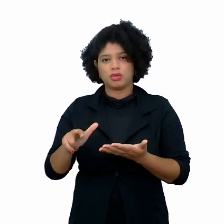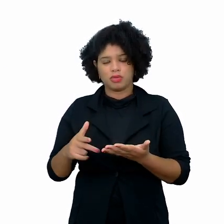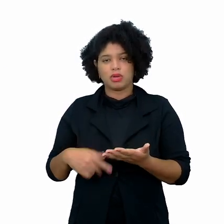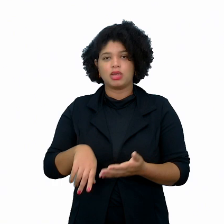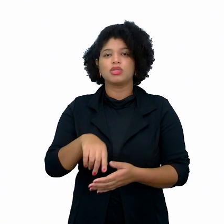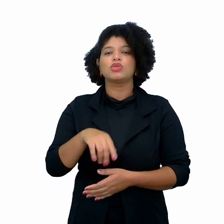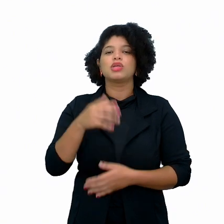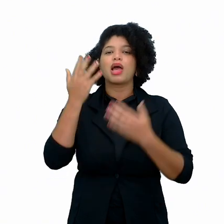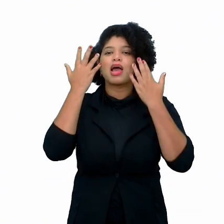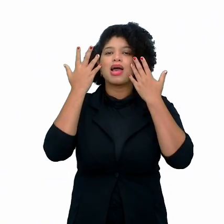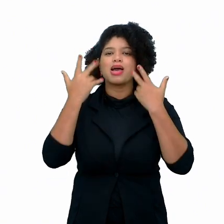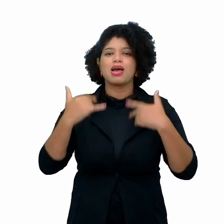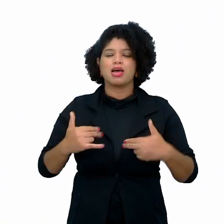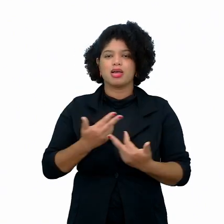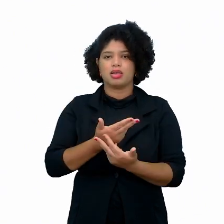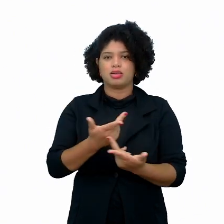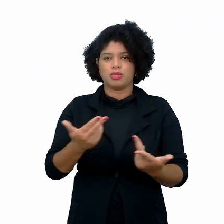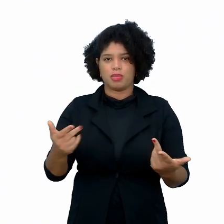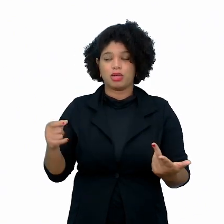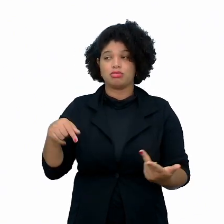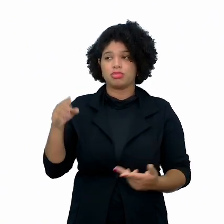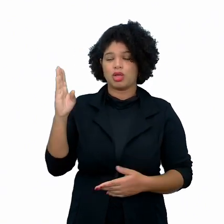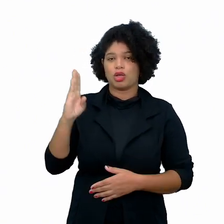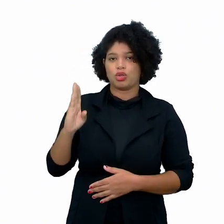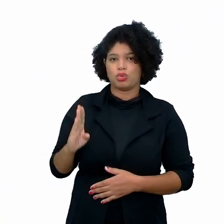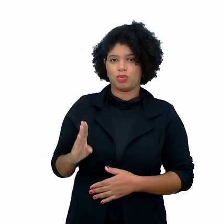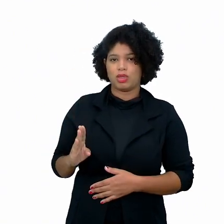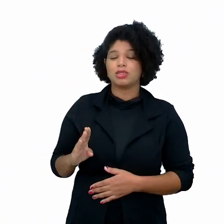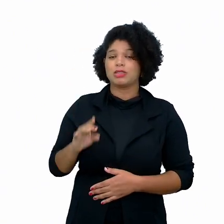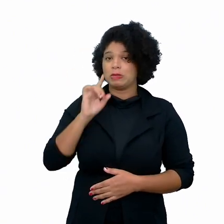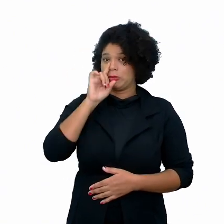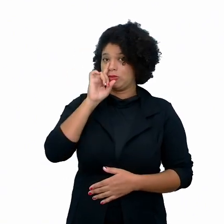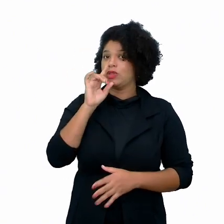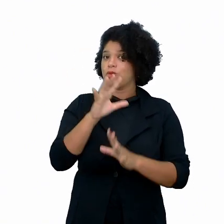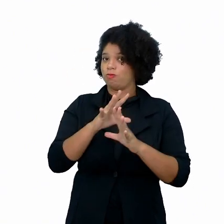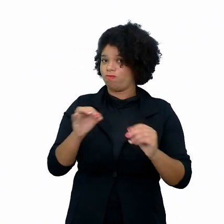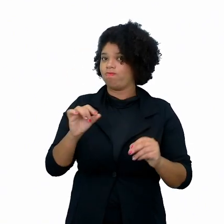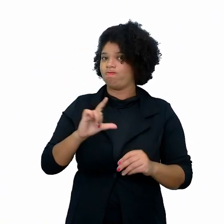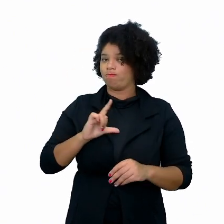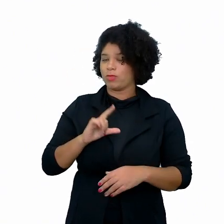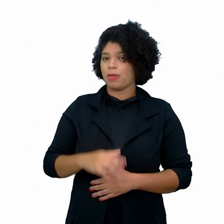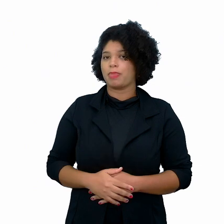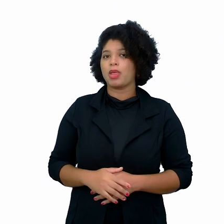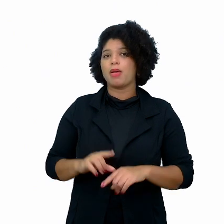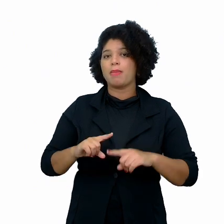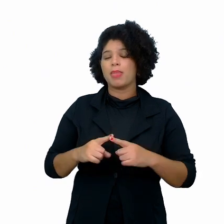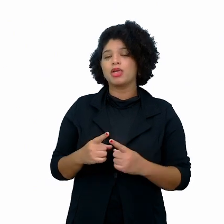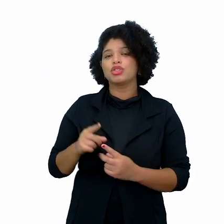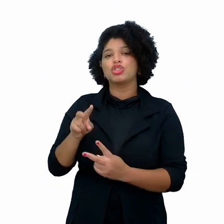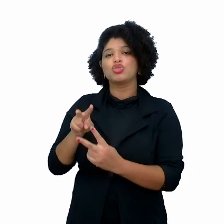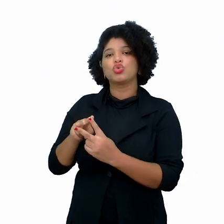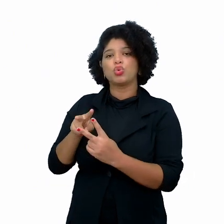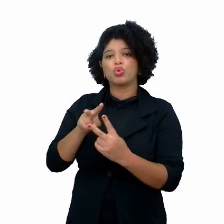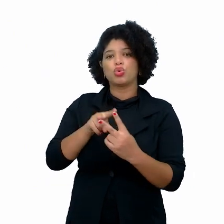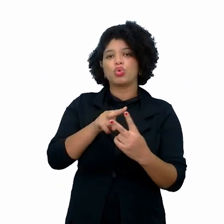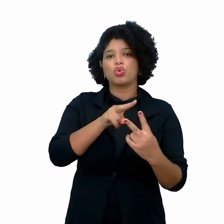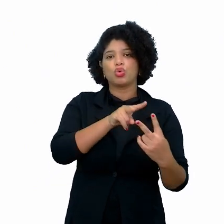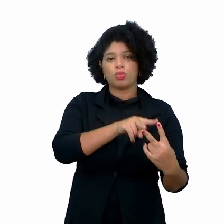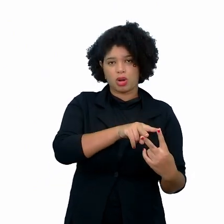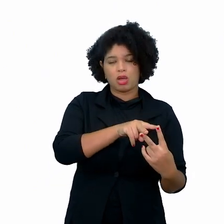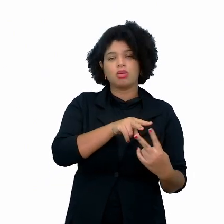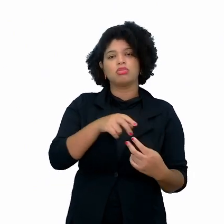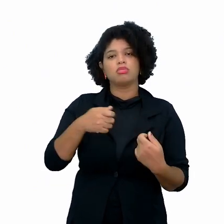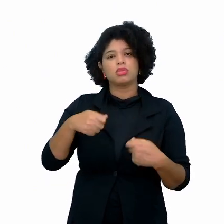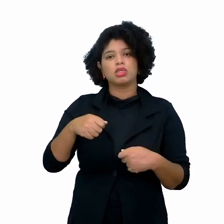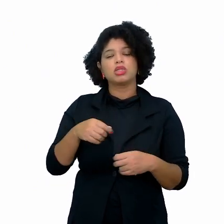extinção. Em dupla, eles escolherão entre esses animais qual desejam